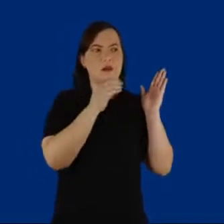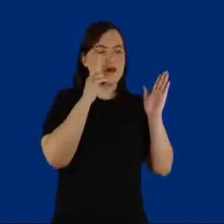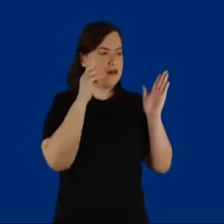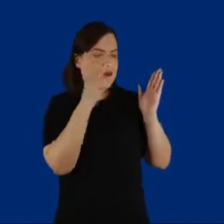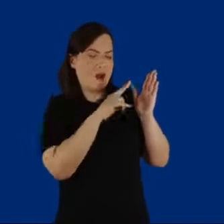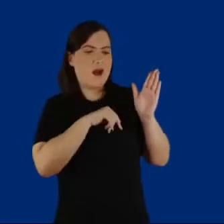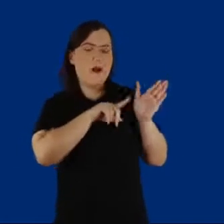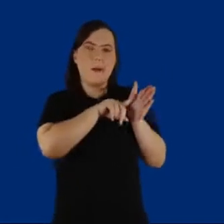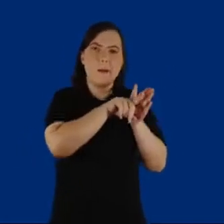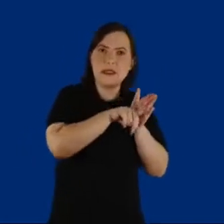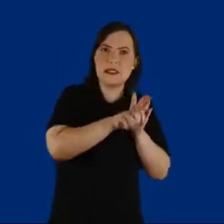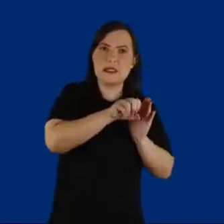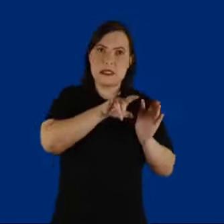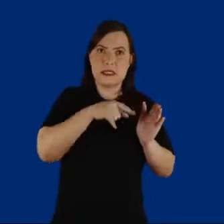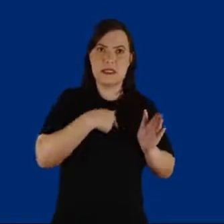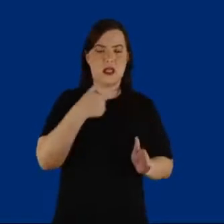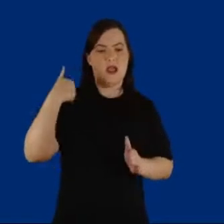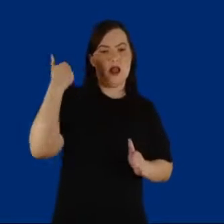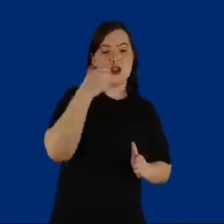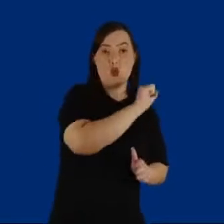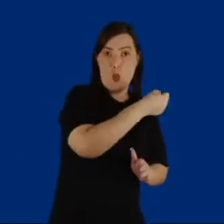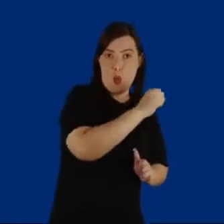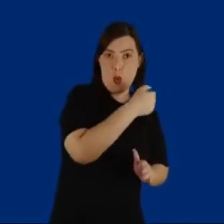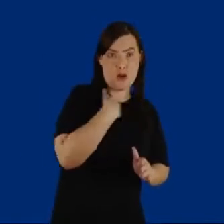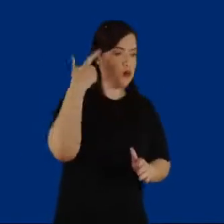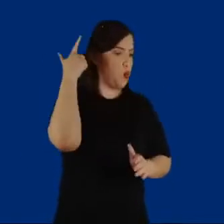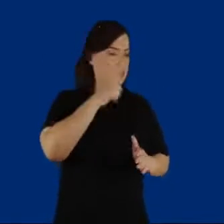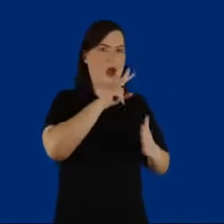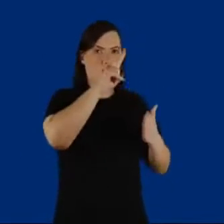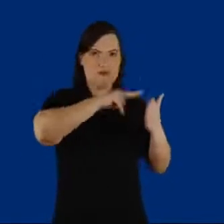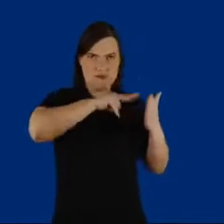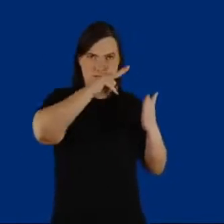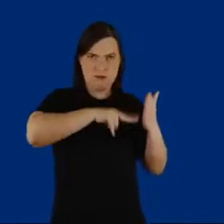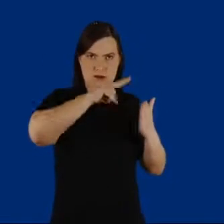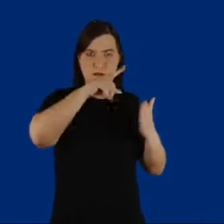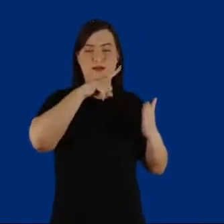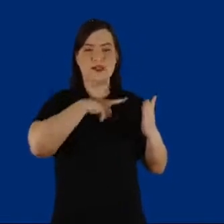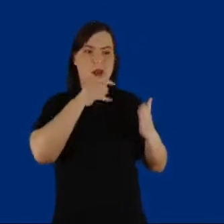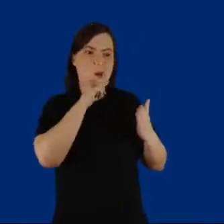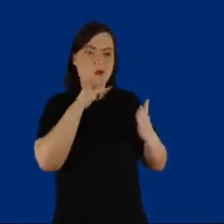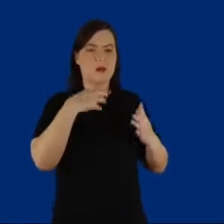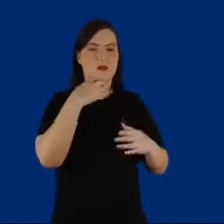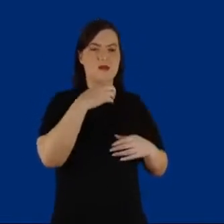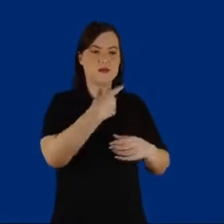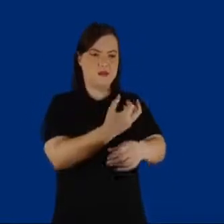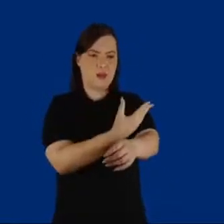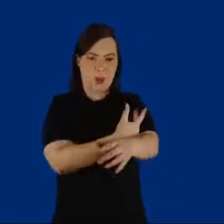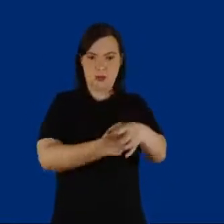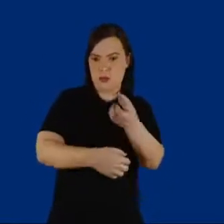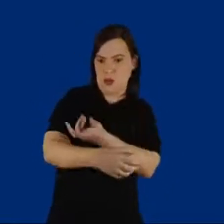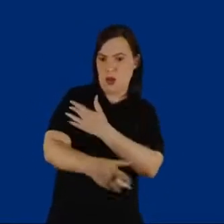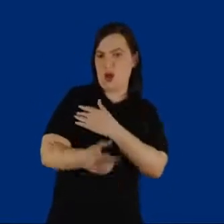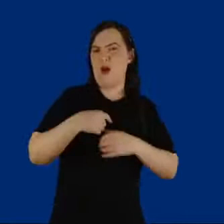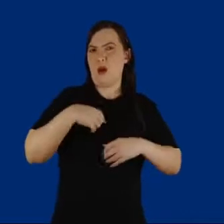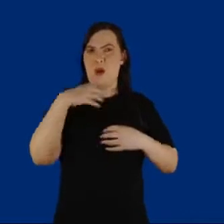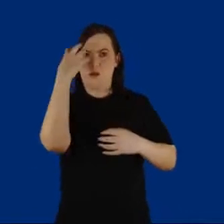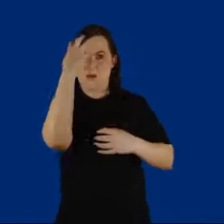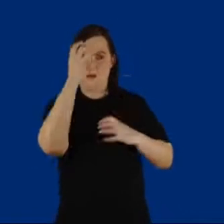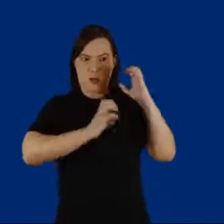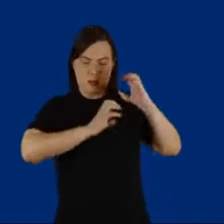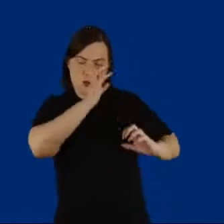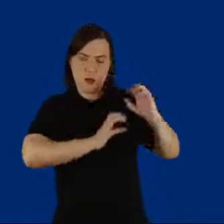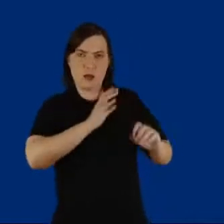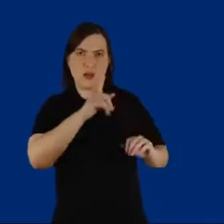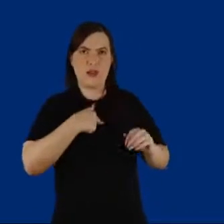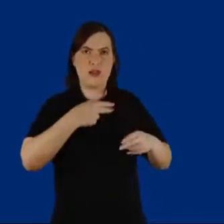se até os 8 anos de idade a criança não consegue ler e tem um tipo de energia disruptiva, isso vem ali